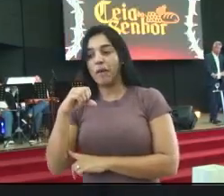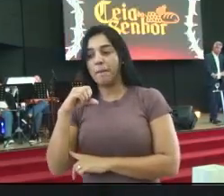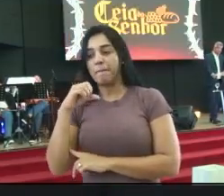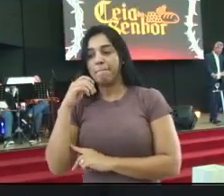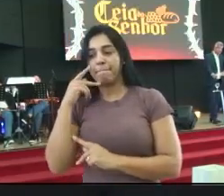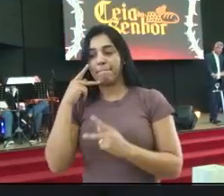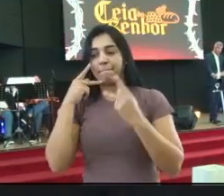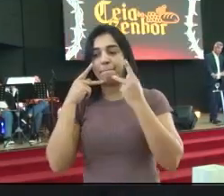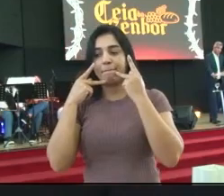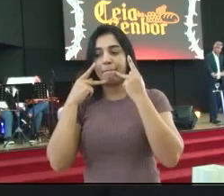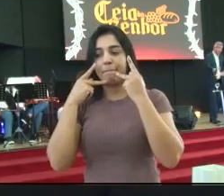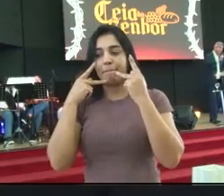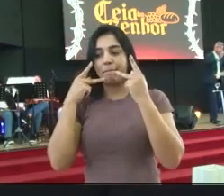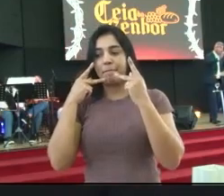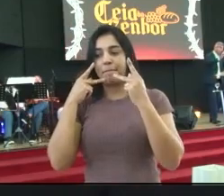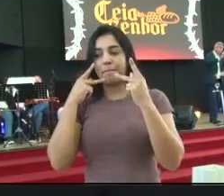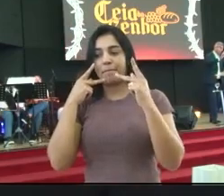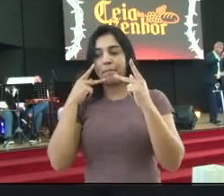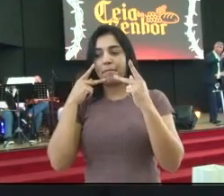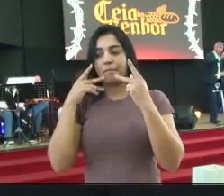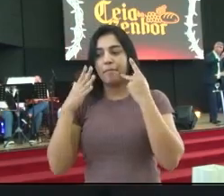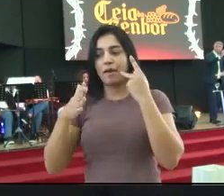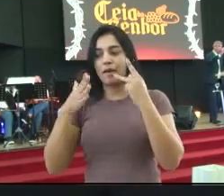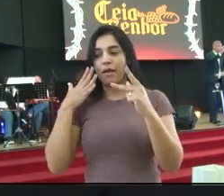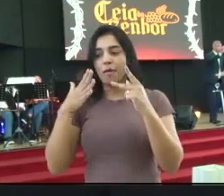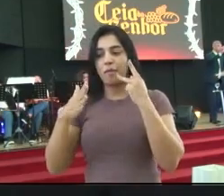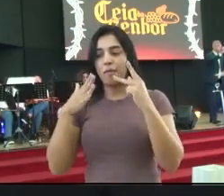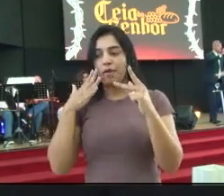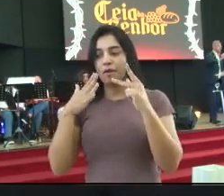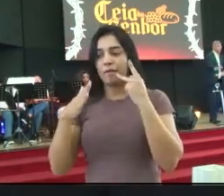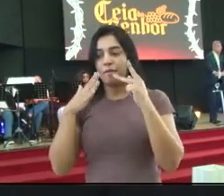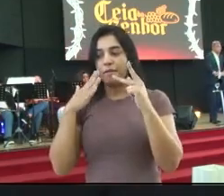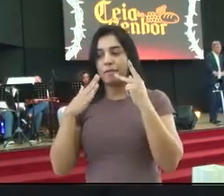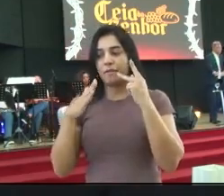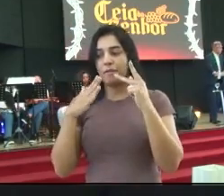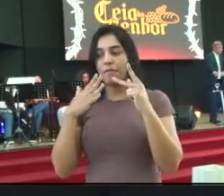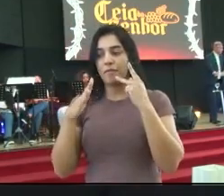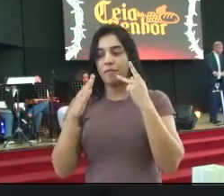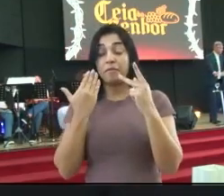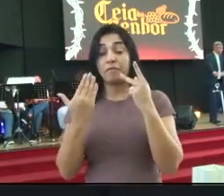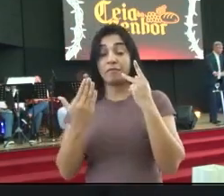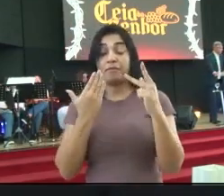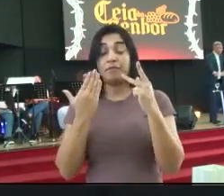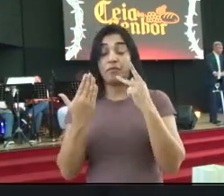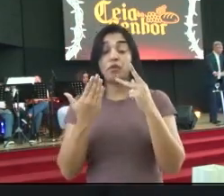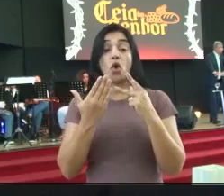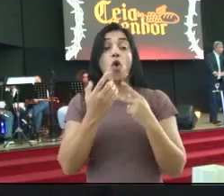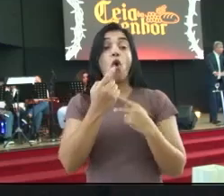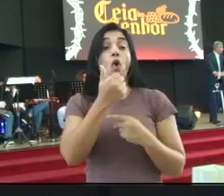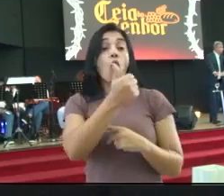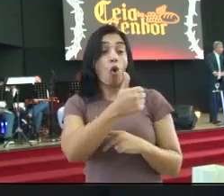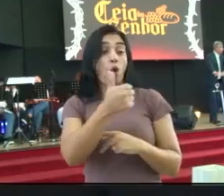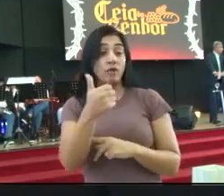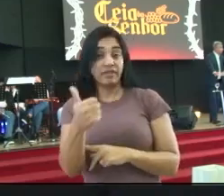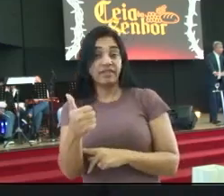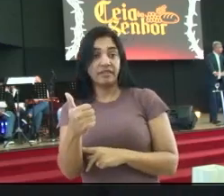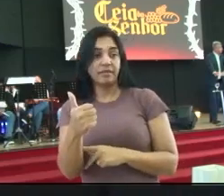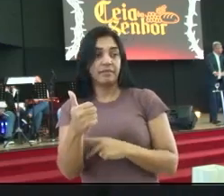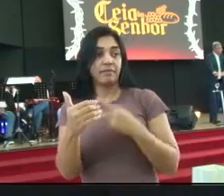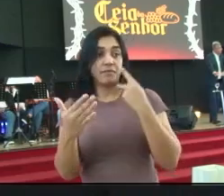de Jesus, preste atenção, 11 delas